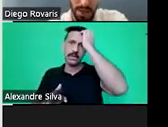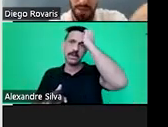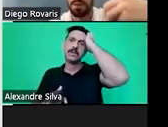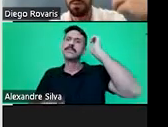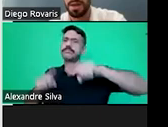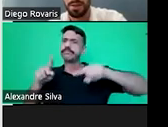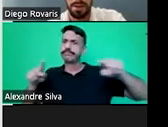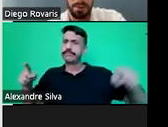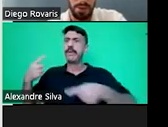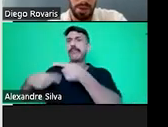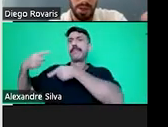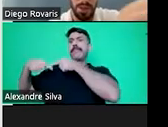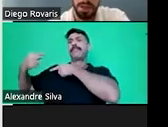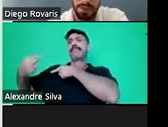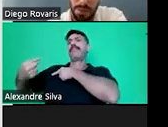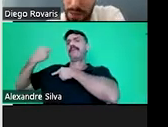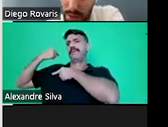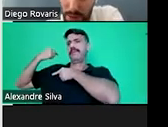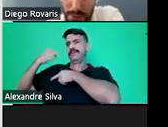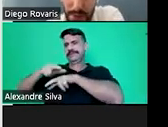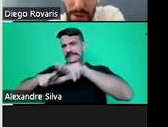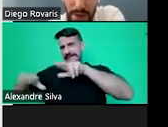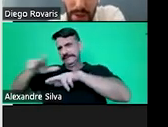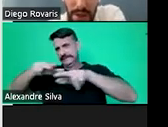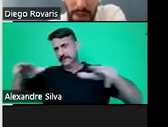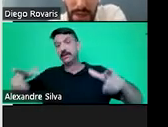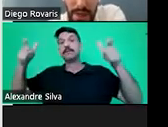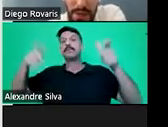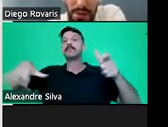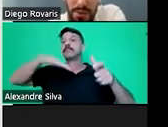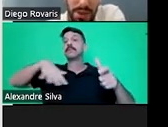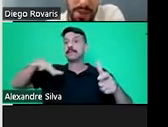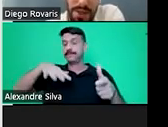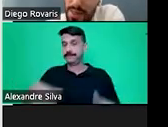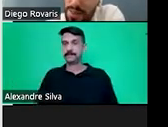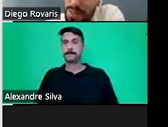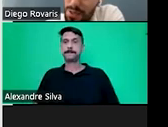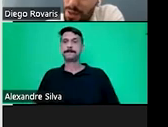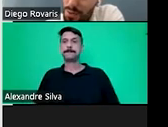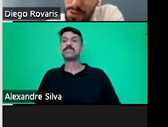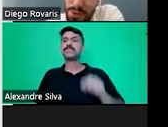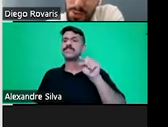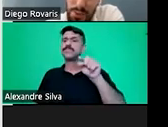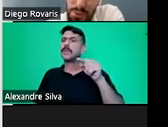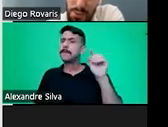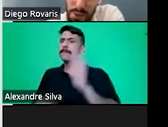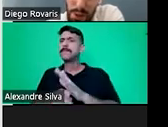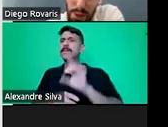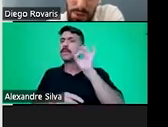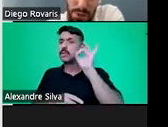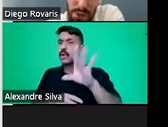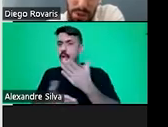de ancestralidade, diverso em termos de ambiente. E isso não se trata também só dos